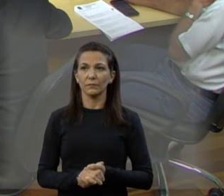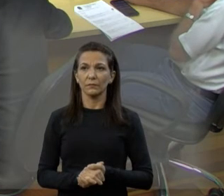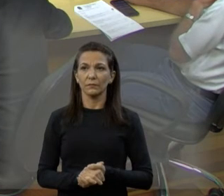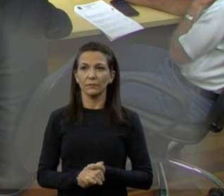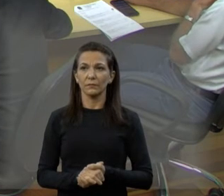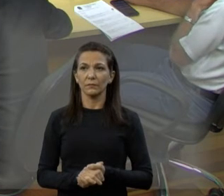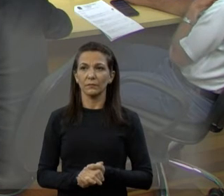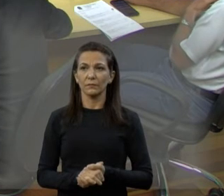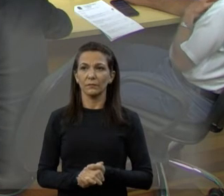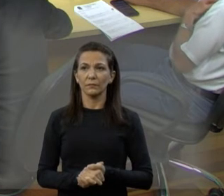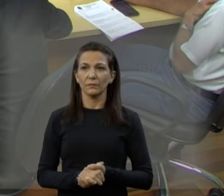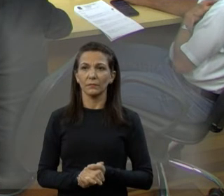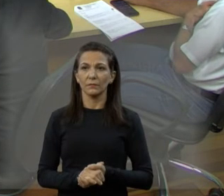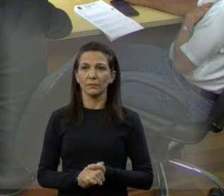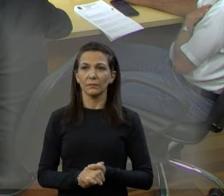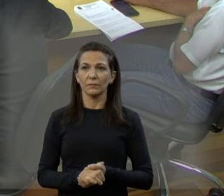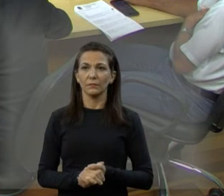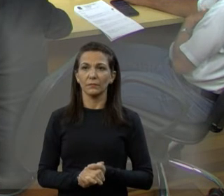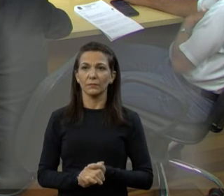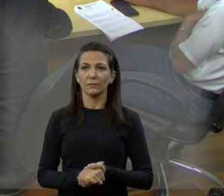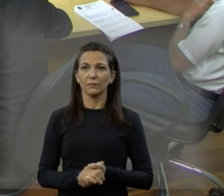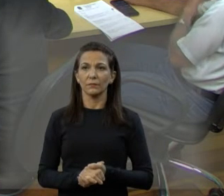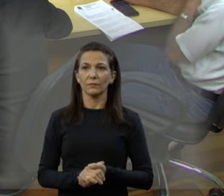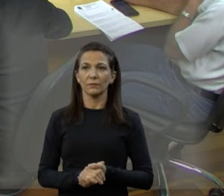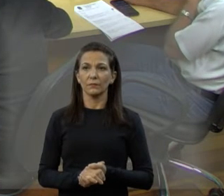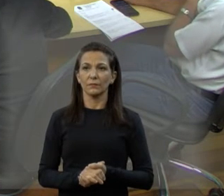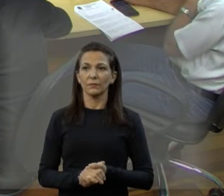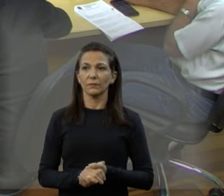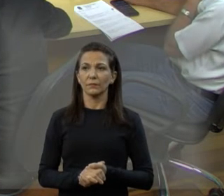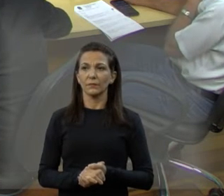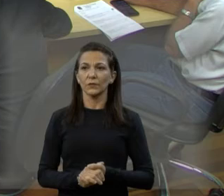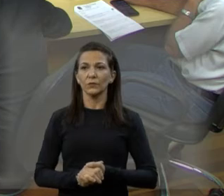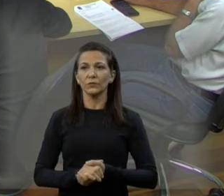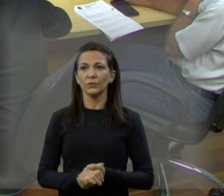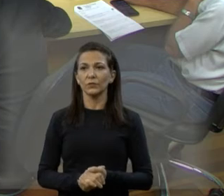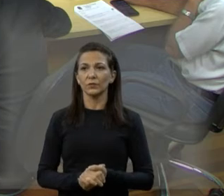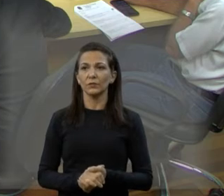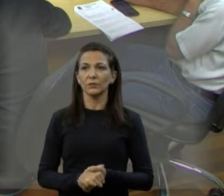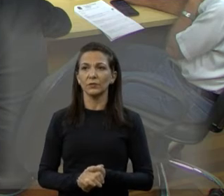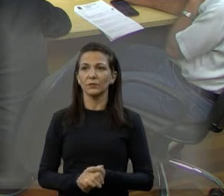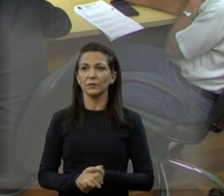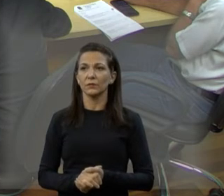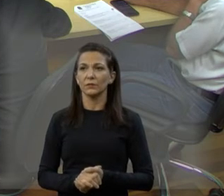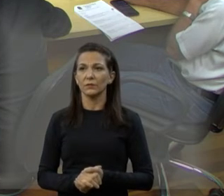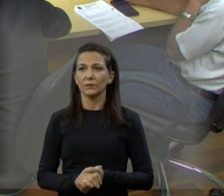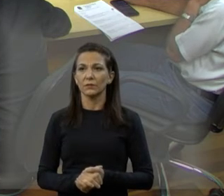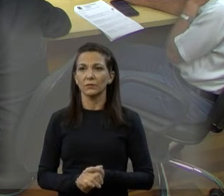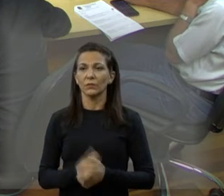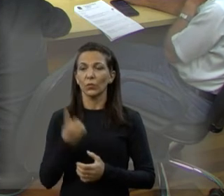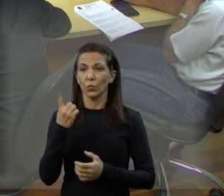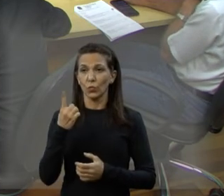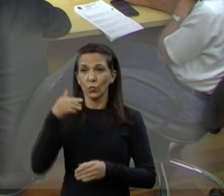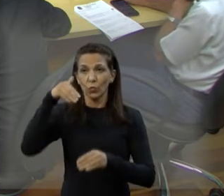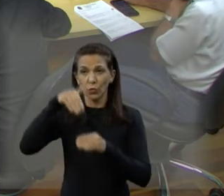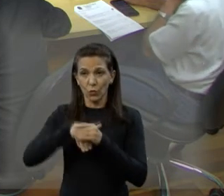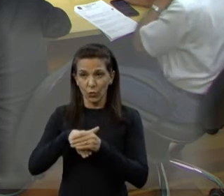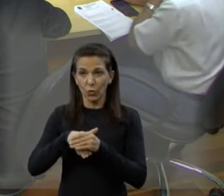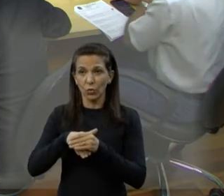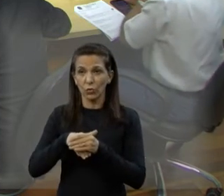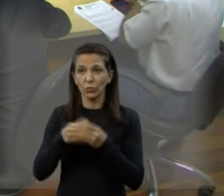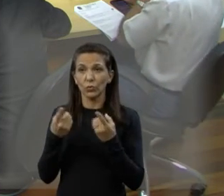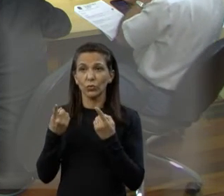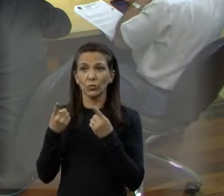E aí E aí e o com voto contrário do vereador